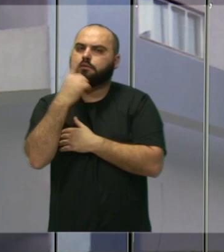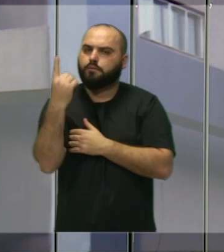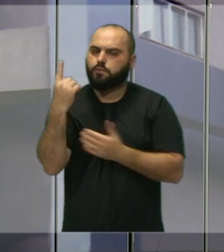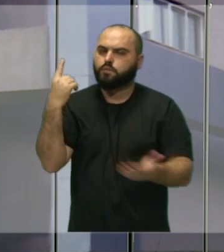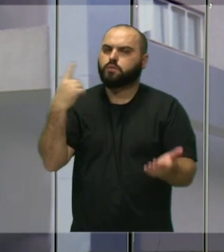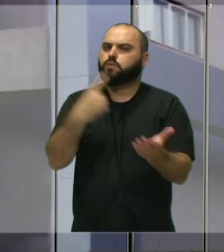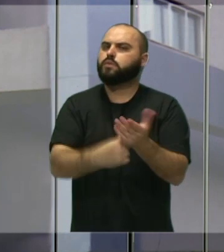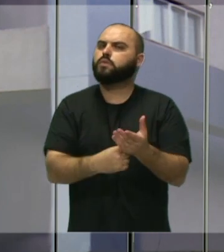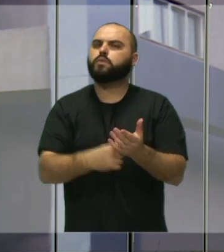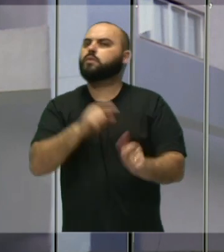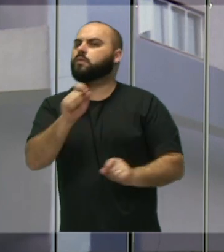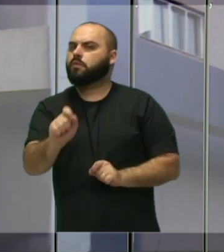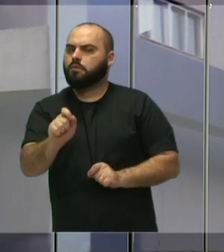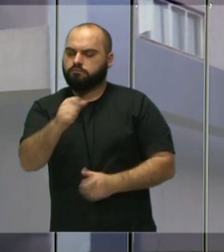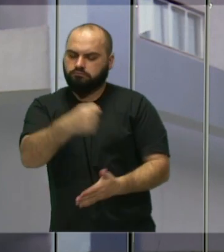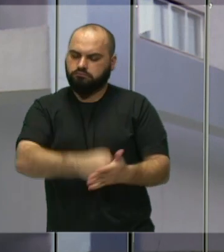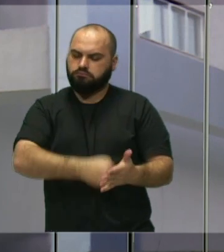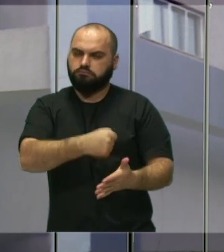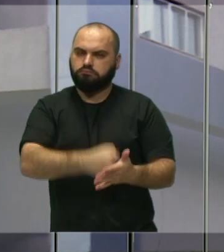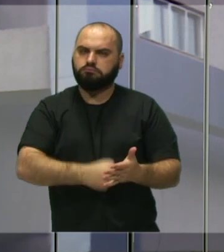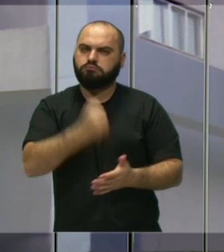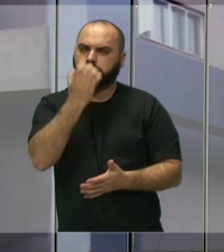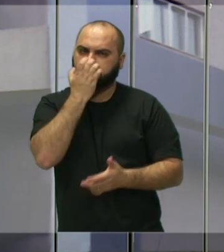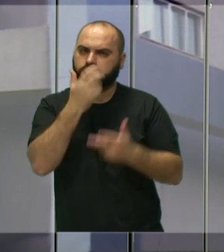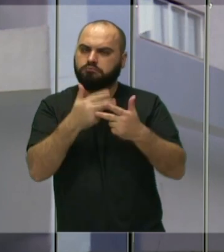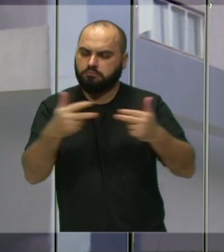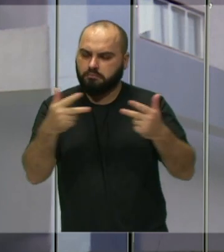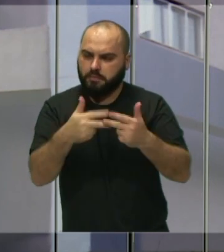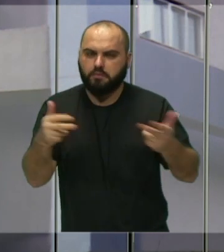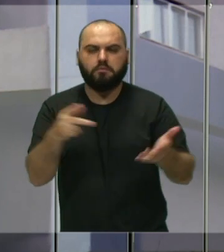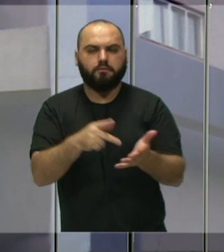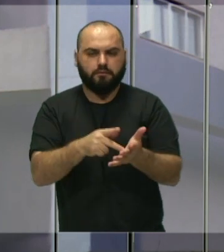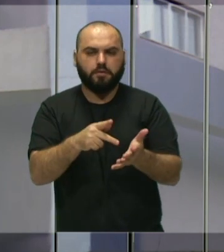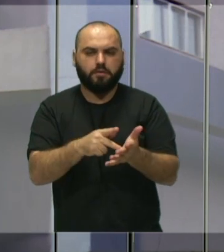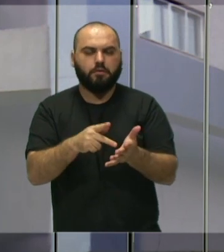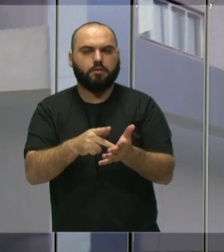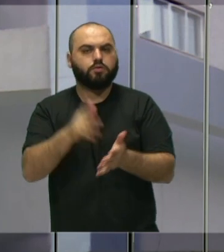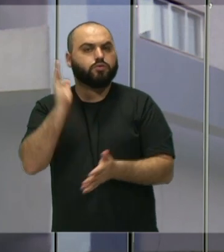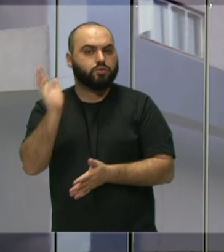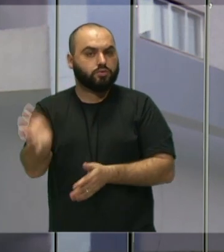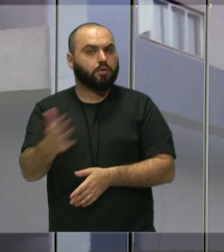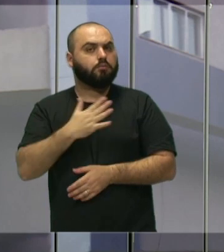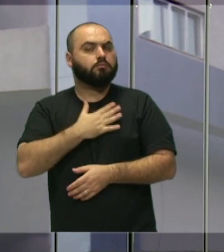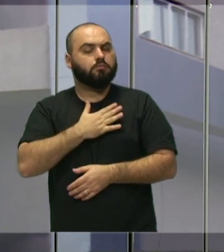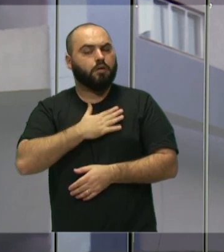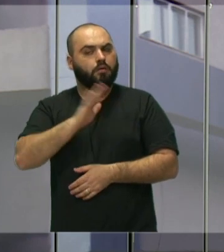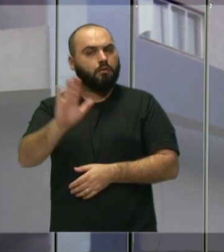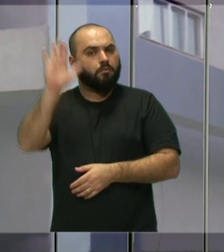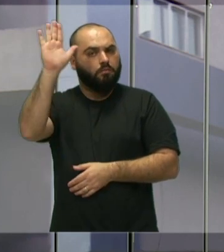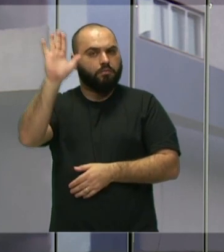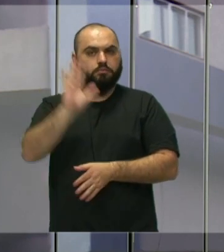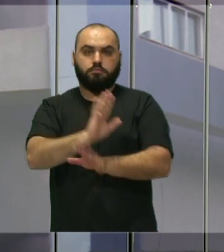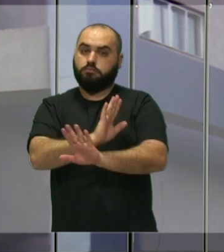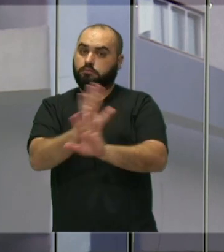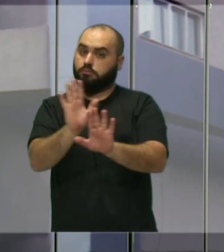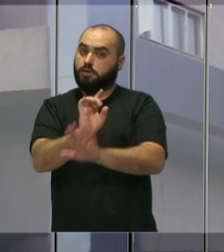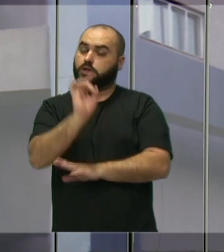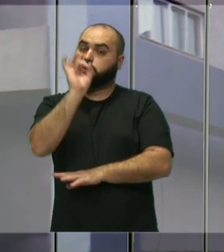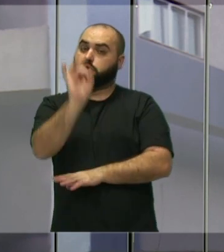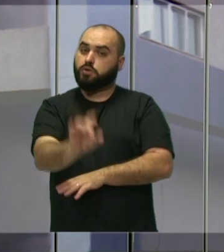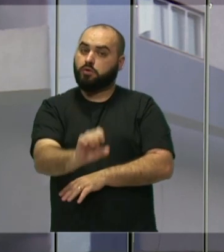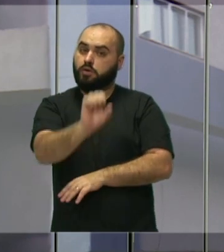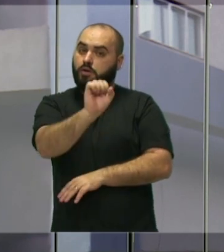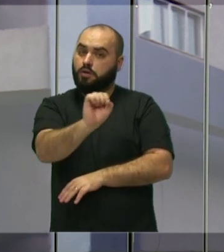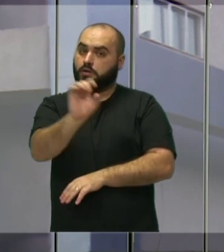de batalhar pela causa animal. Era uma bandeira nossa, já na nossa campanha, não só pelo Solidariedade ter